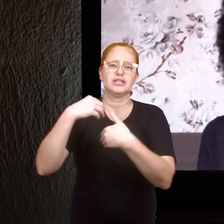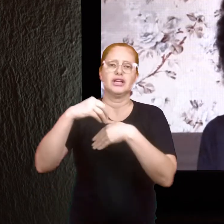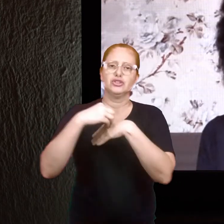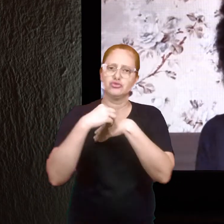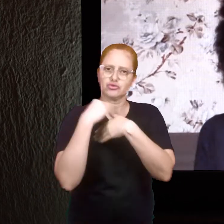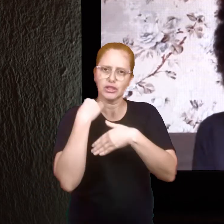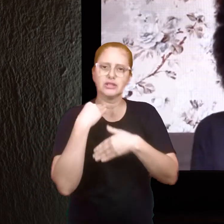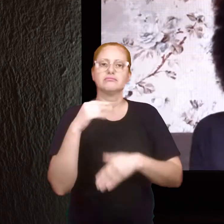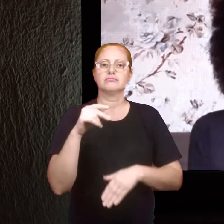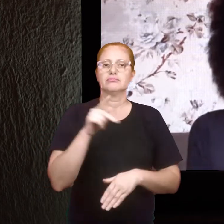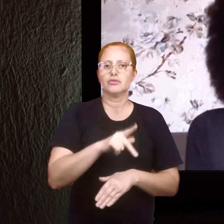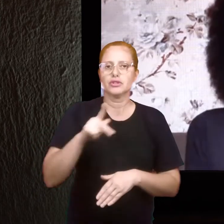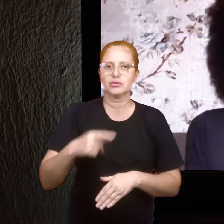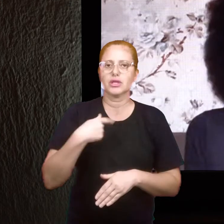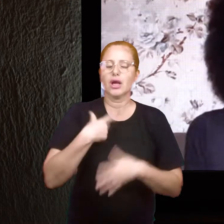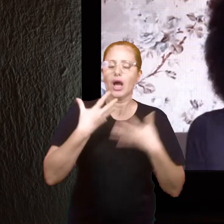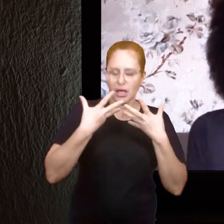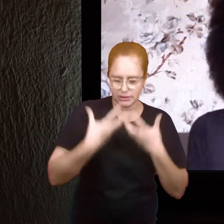Afinal,